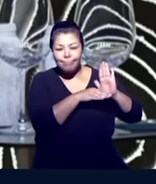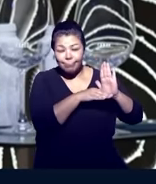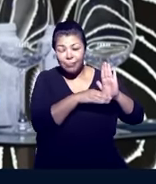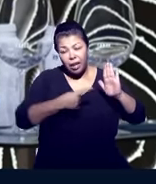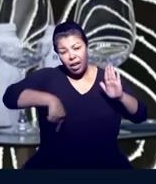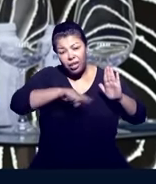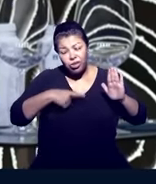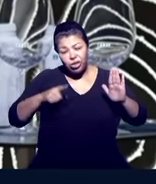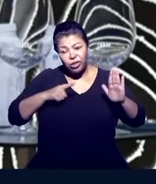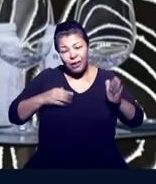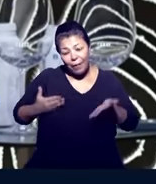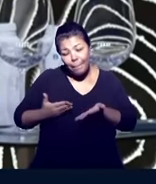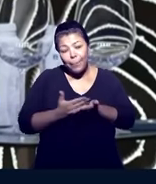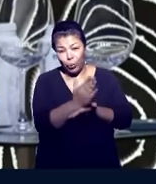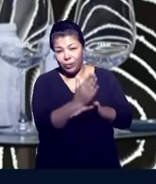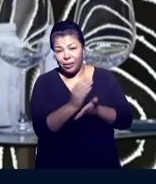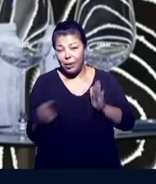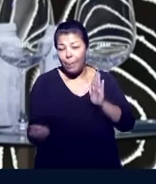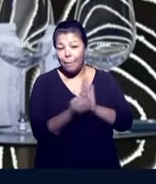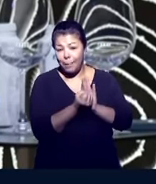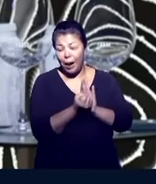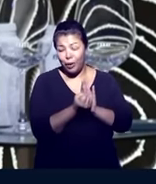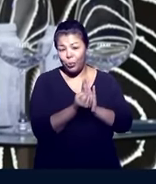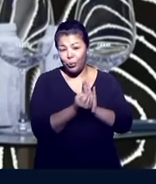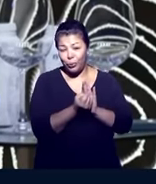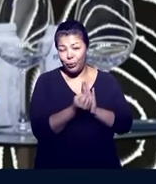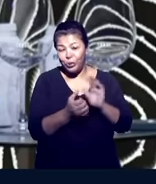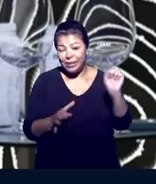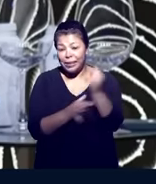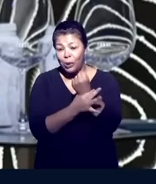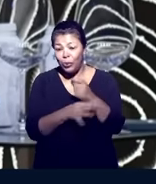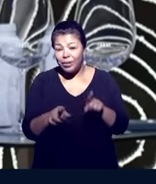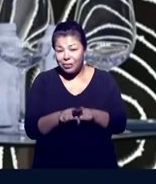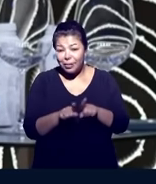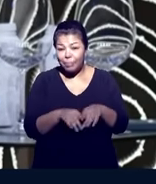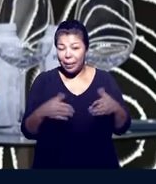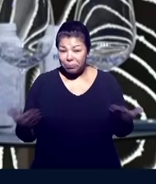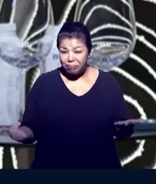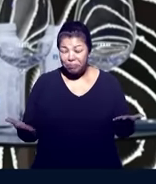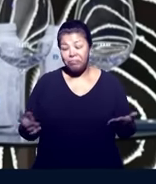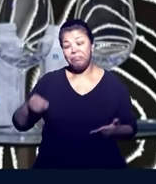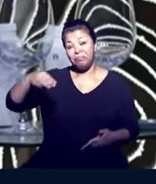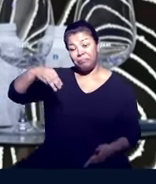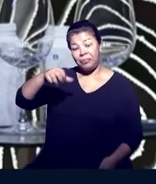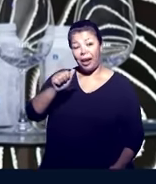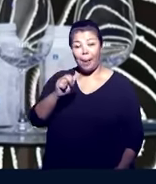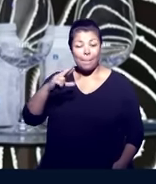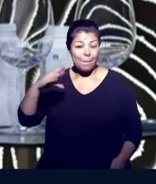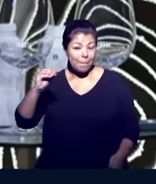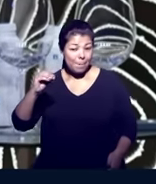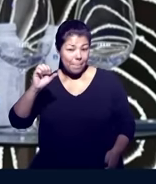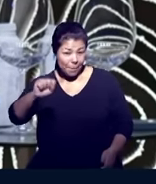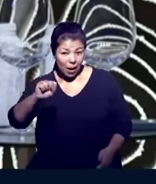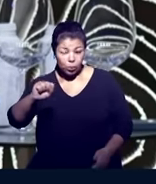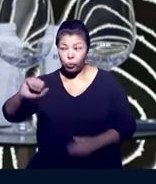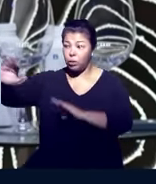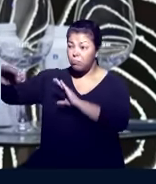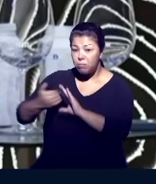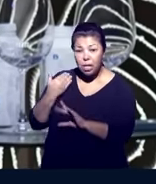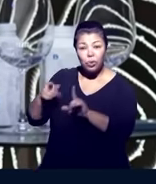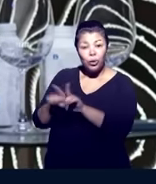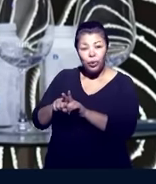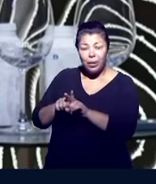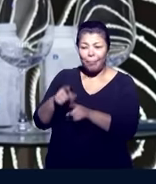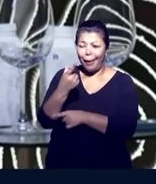Marco de garantias estamos Marcos eh Pinto mandou 10 ações 10